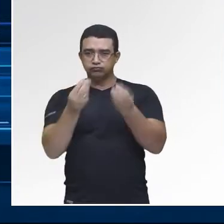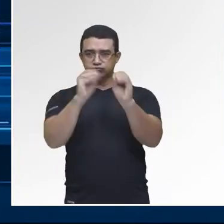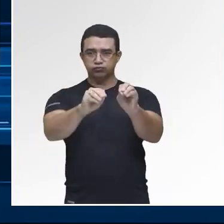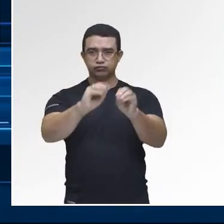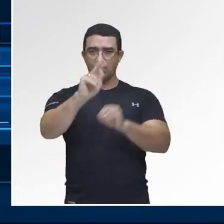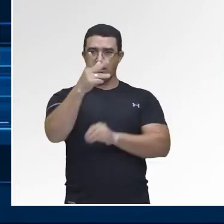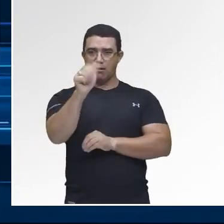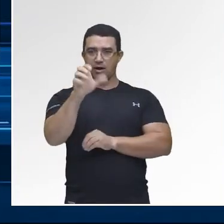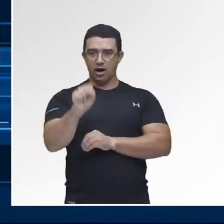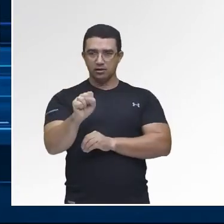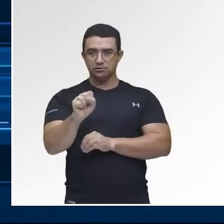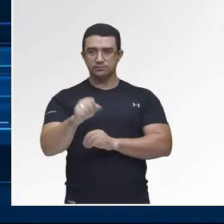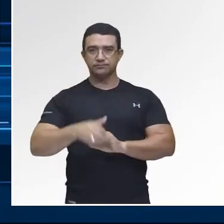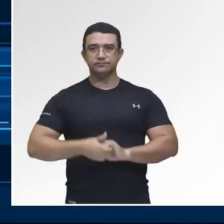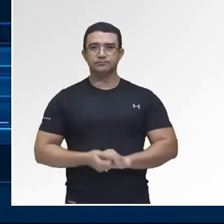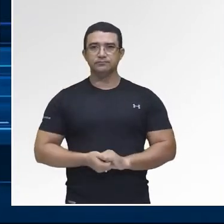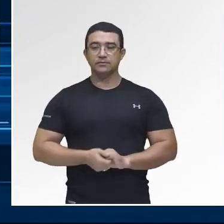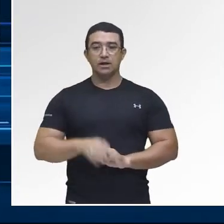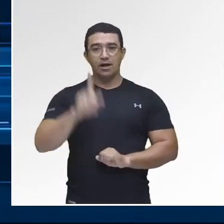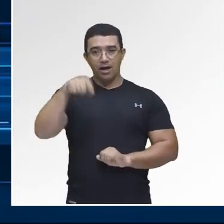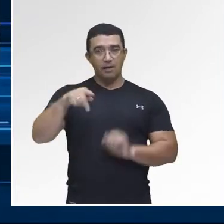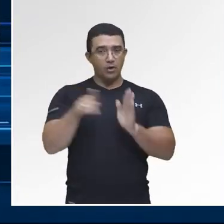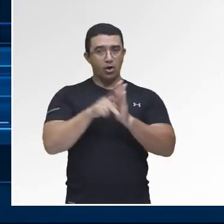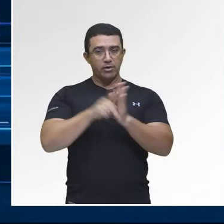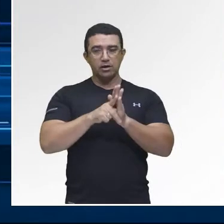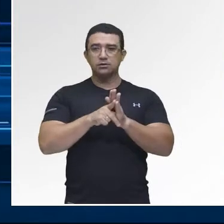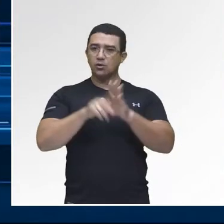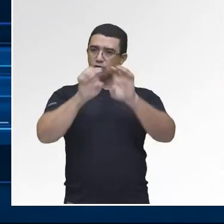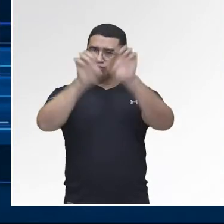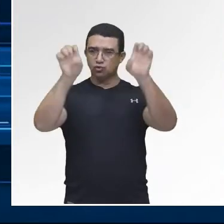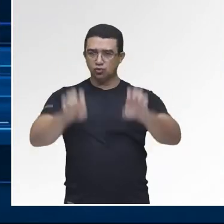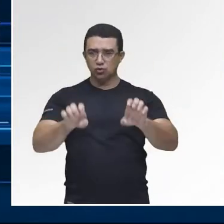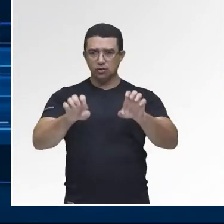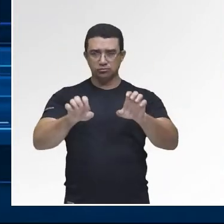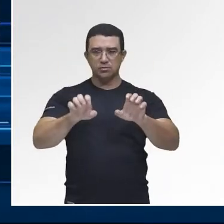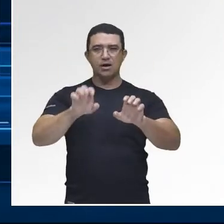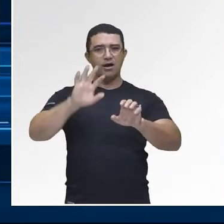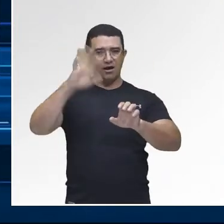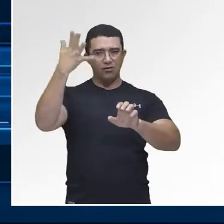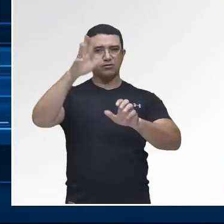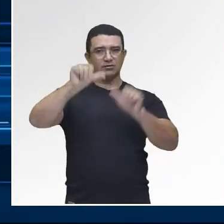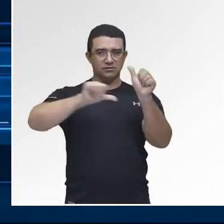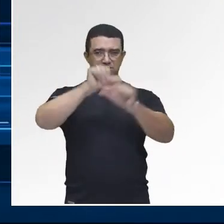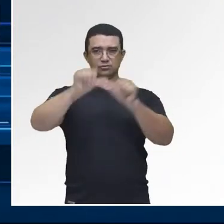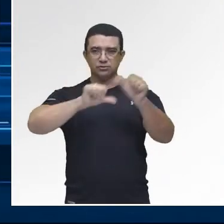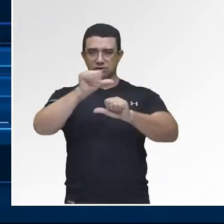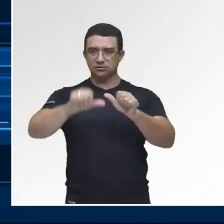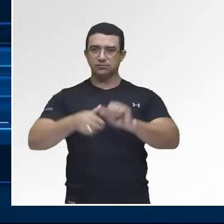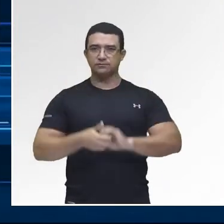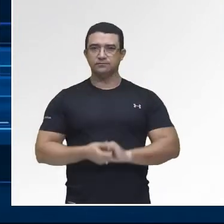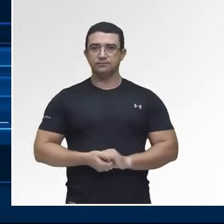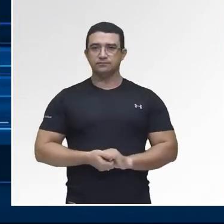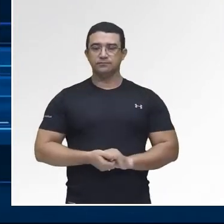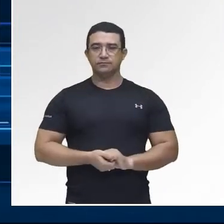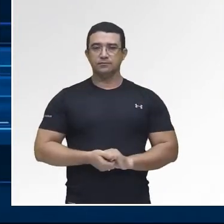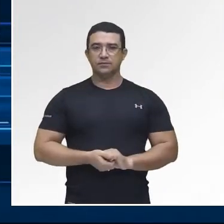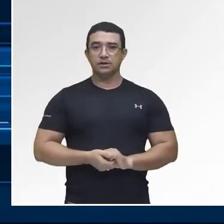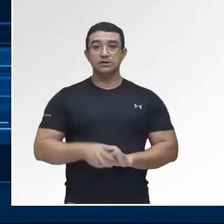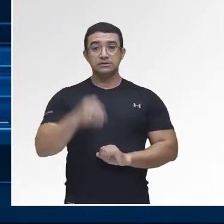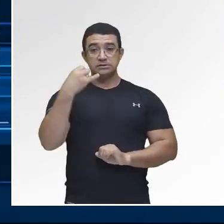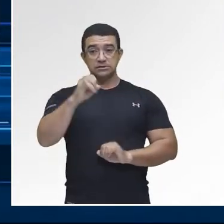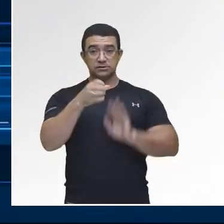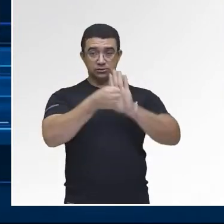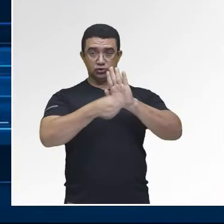gente? Lembrando, então, dessa estrutura, dessa mudança que ocorre. Eu tenho o have, tá? Mas quando eu tenho o